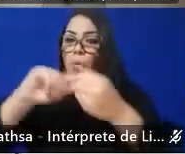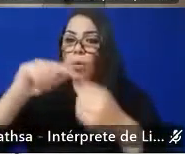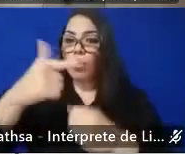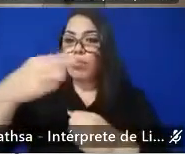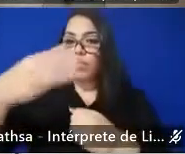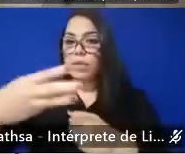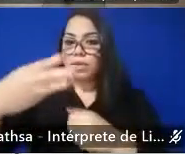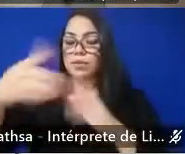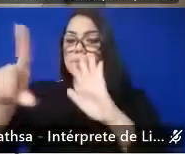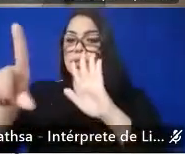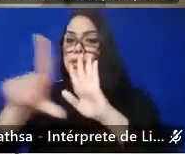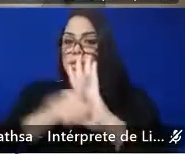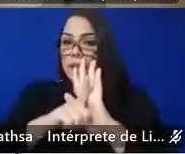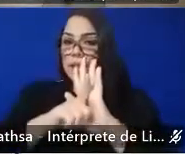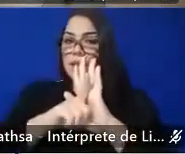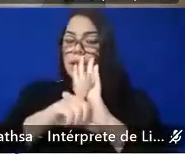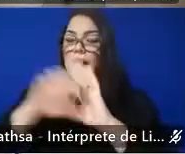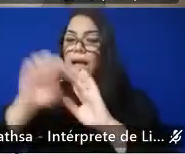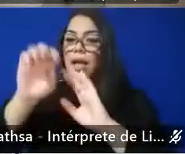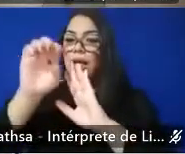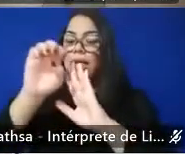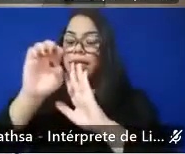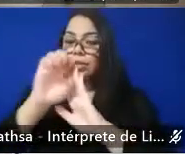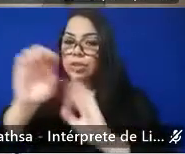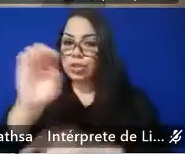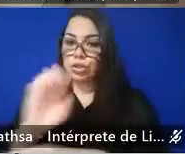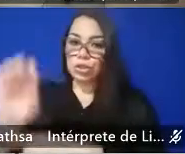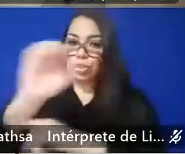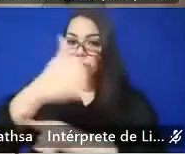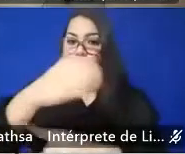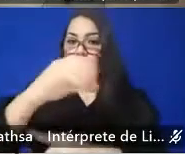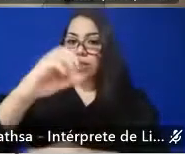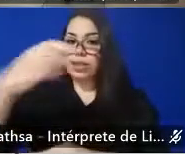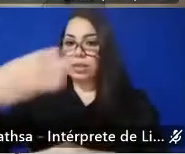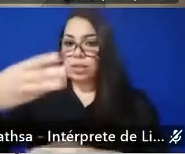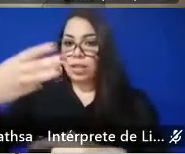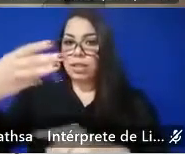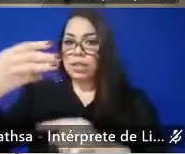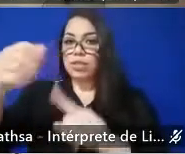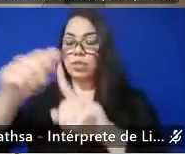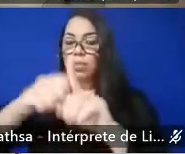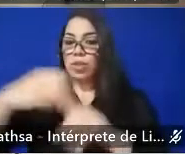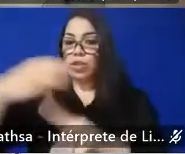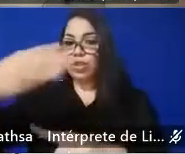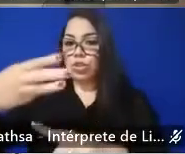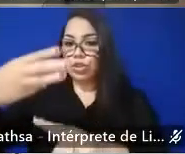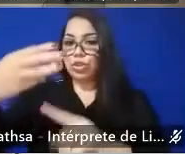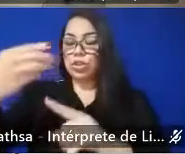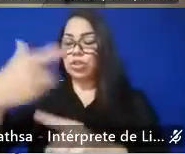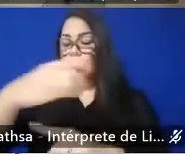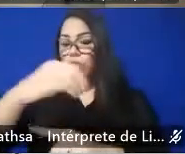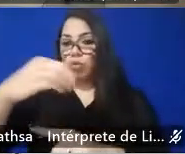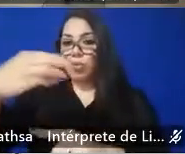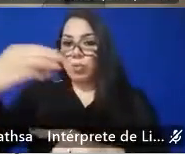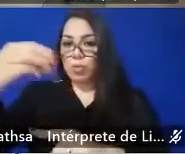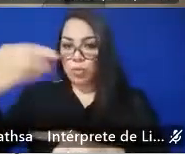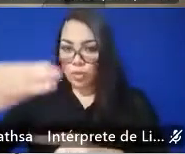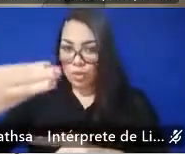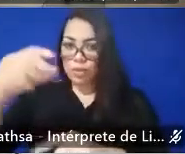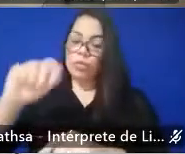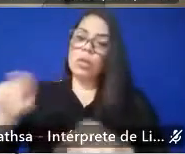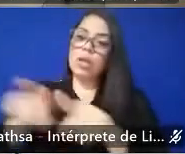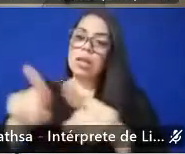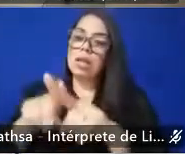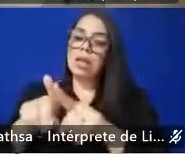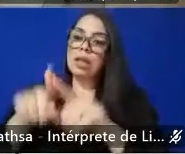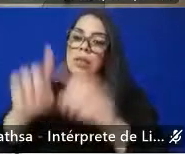Estadual nº 106 de 3 é de 2003 e a deliberação do órgão especial